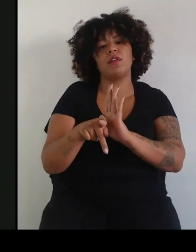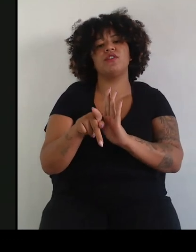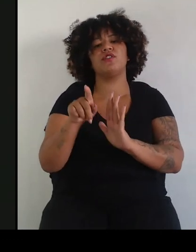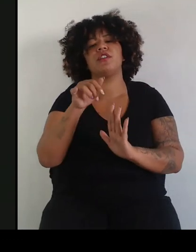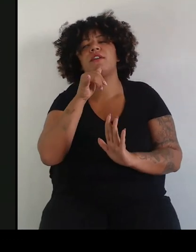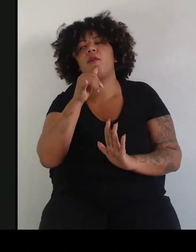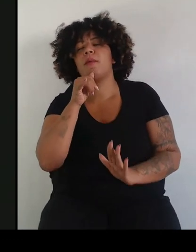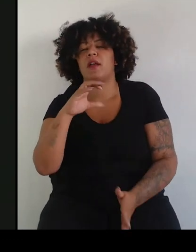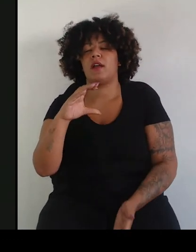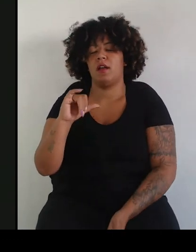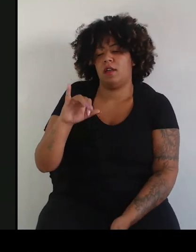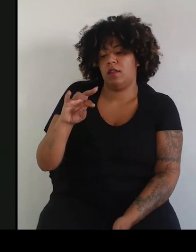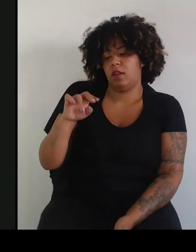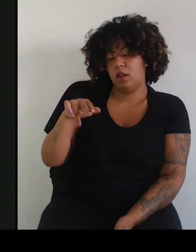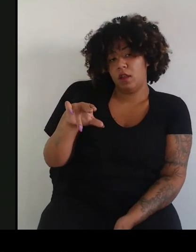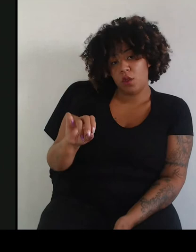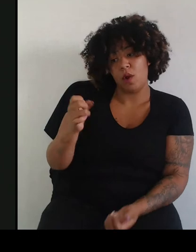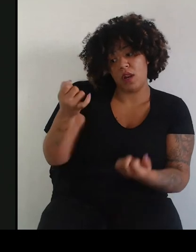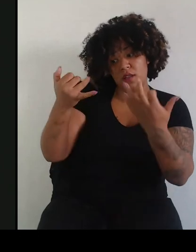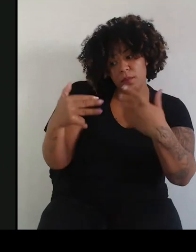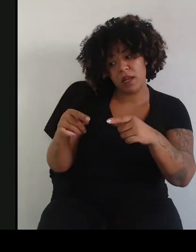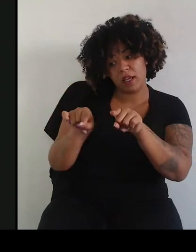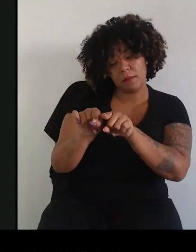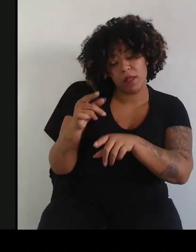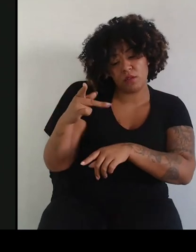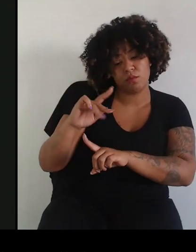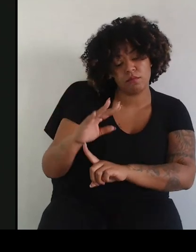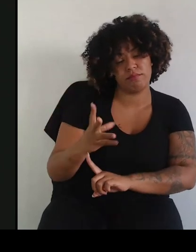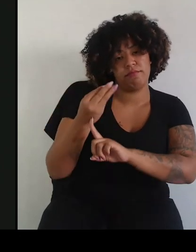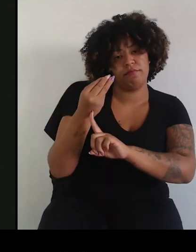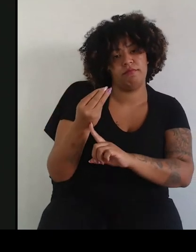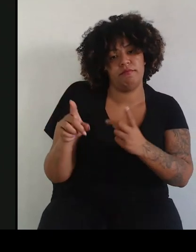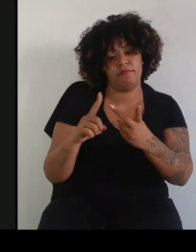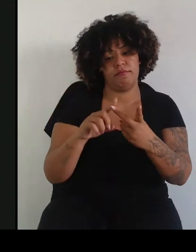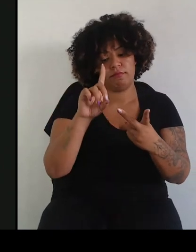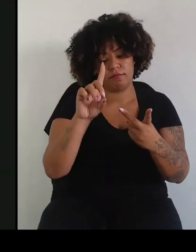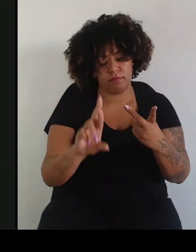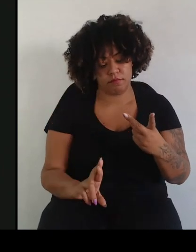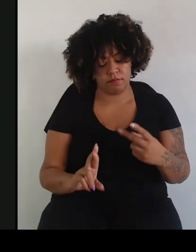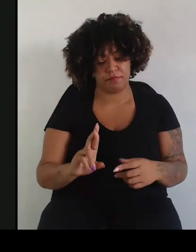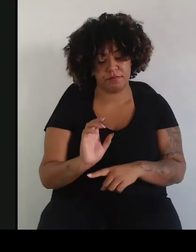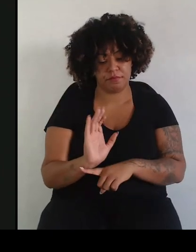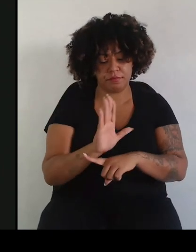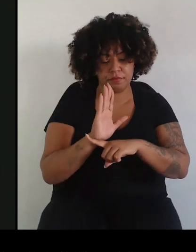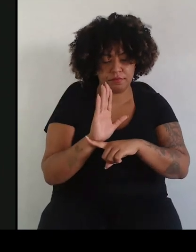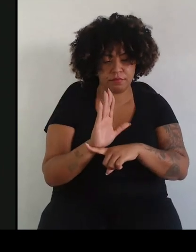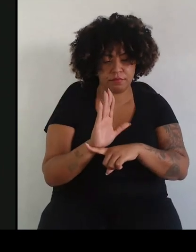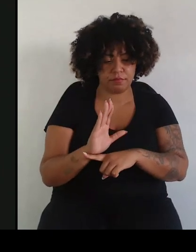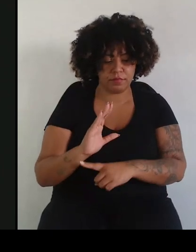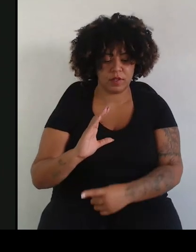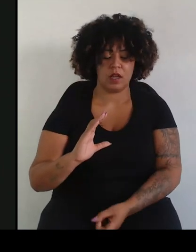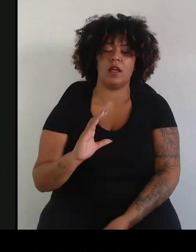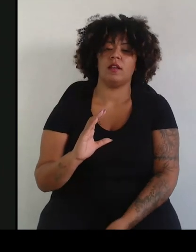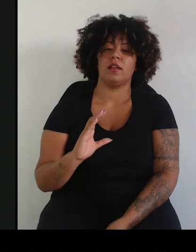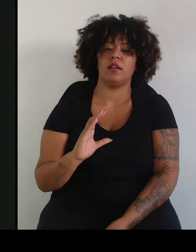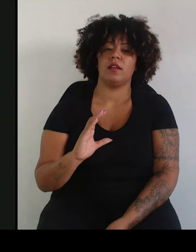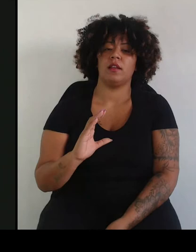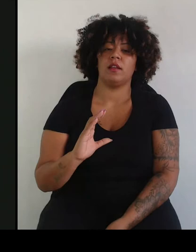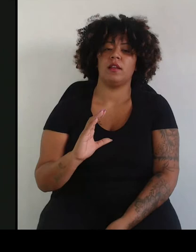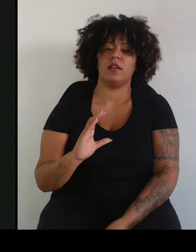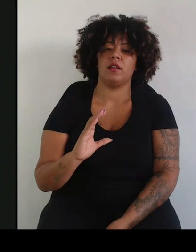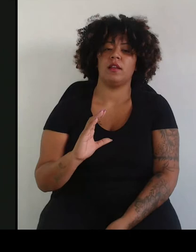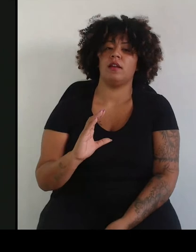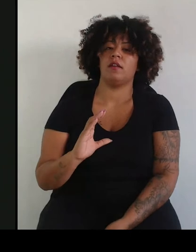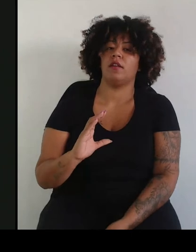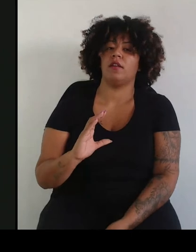Veloso a literatura de Clarice Lispector diretor de cinema novo Glauber Rocha o teatro de Celso